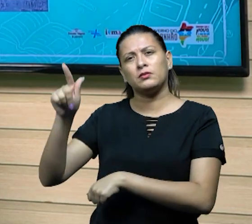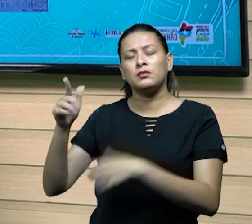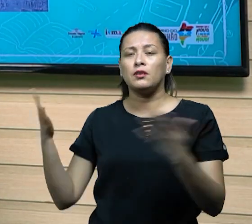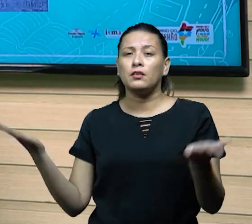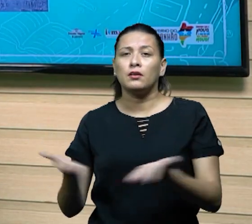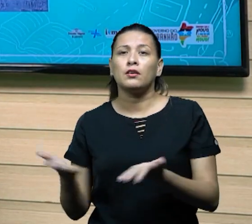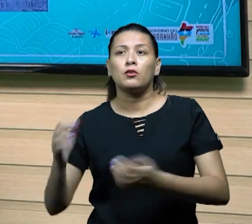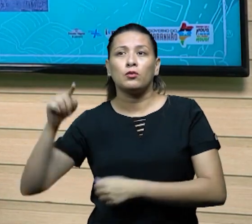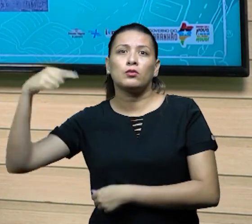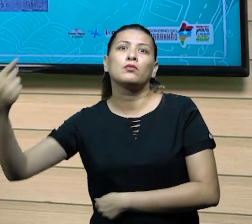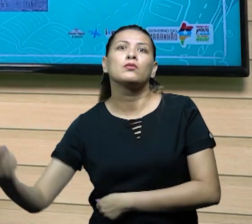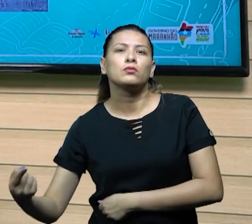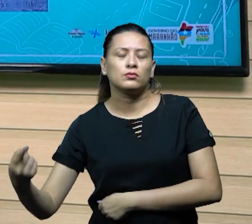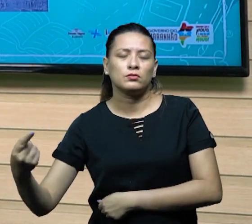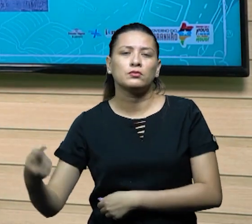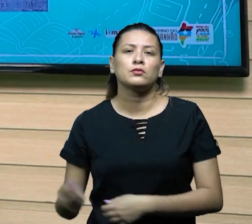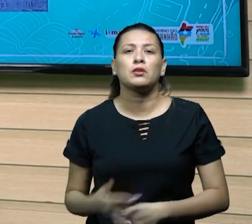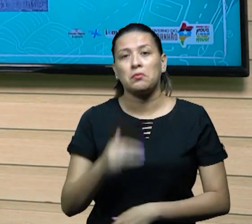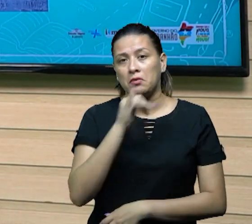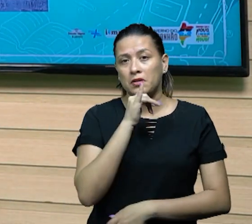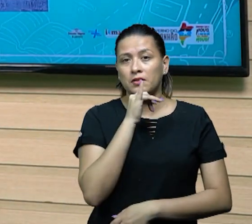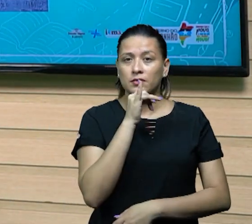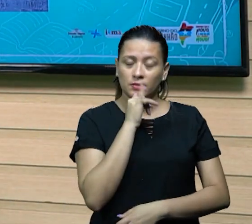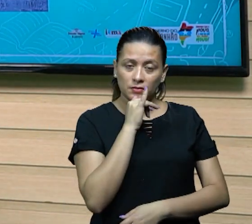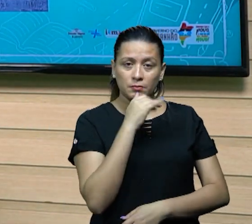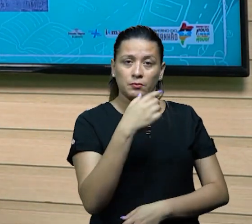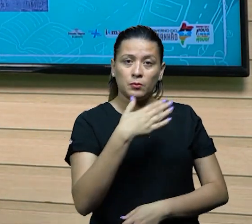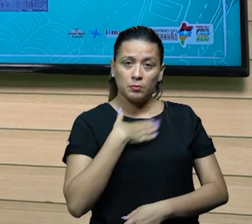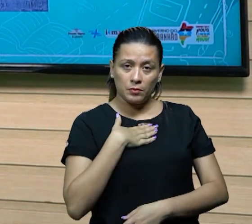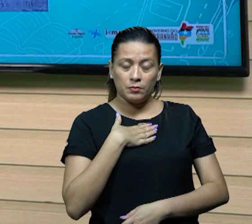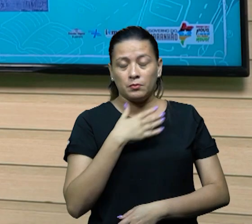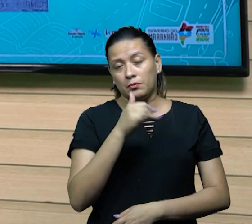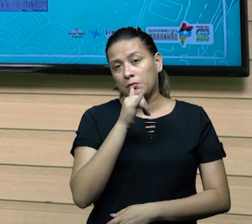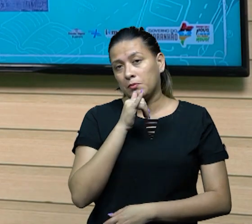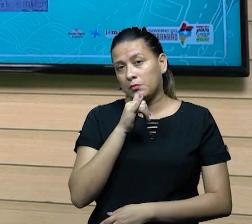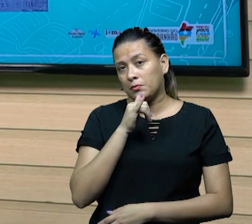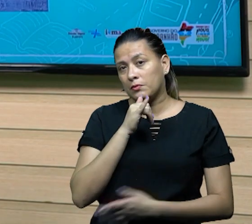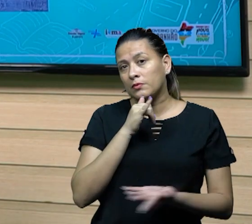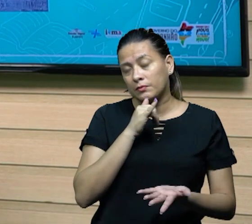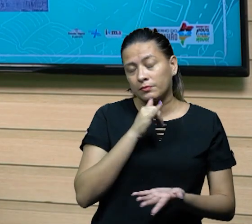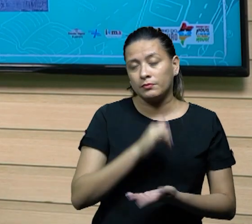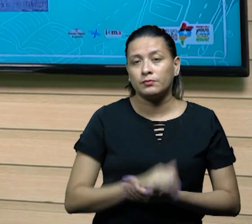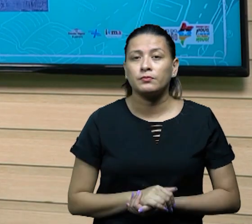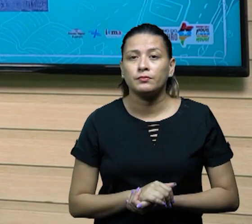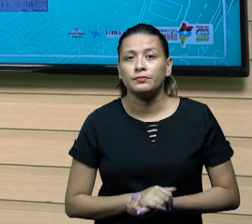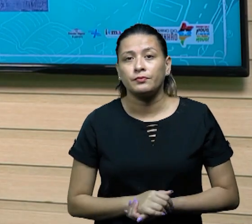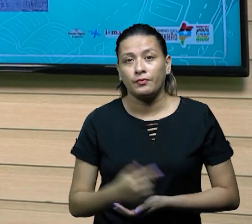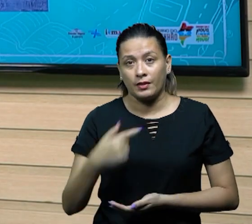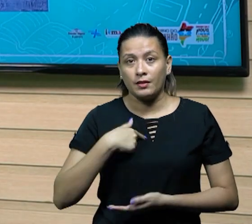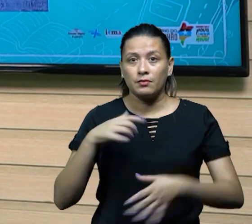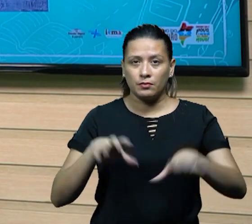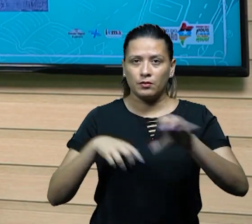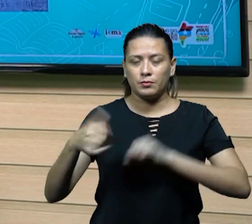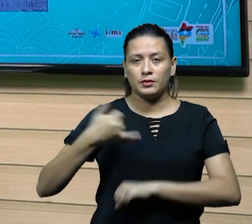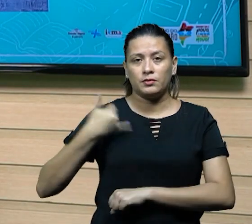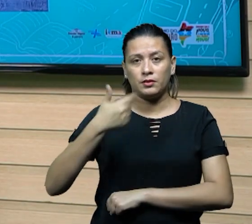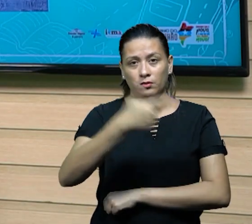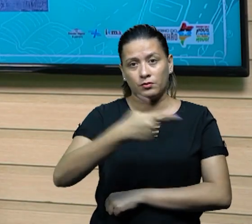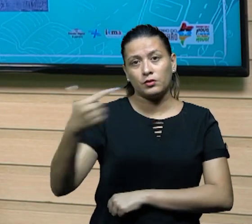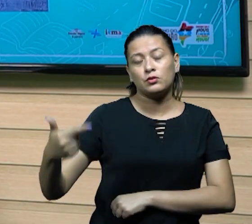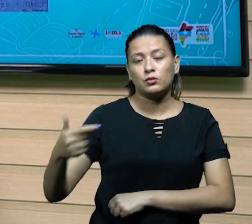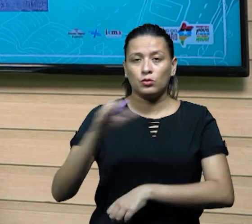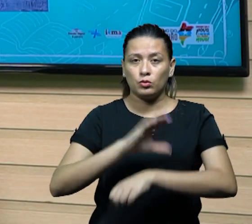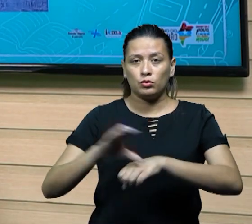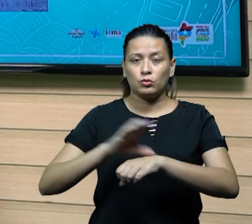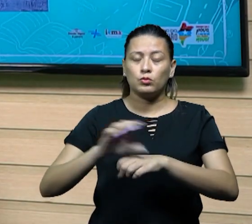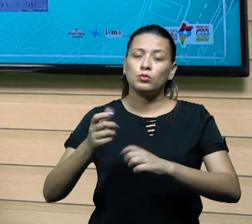eu quero fazer uma especialização. Eu terminei uma especialização, eu quero fazer outra. Vou colocar o meu exemplo. Eu tive o prazer de me formar aos 22